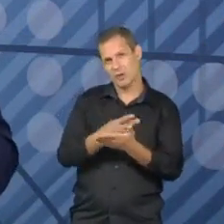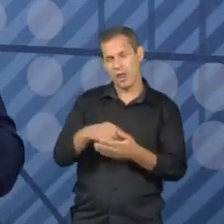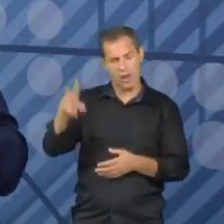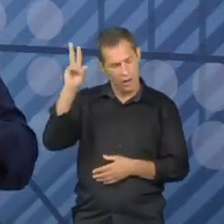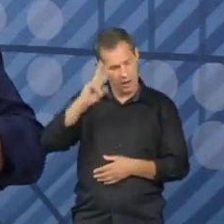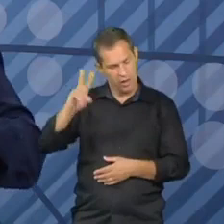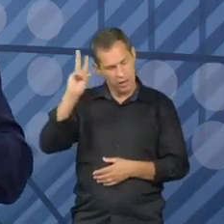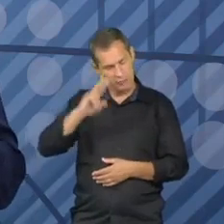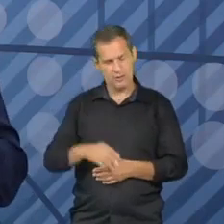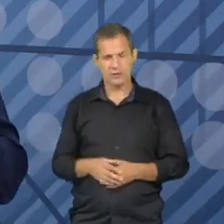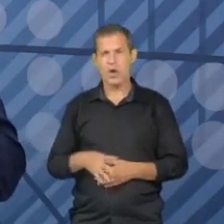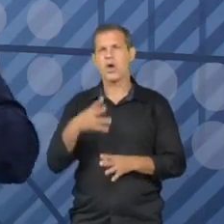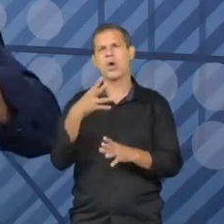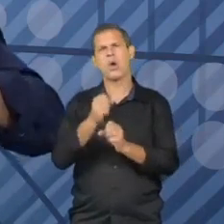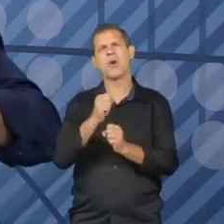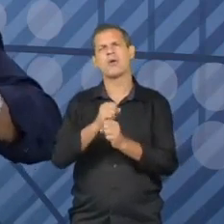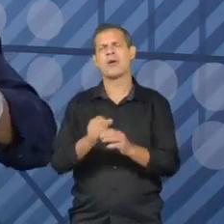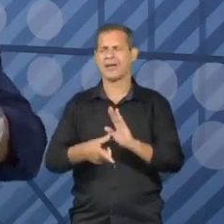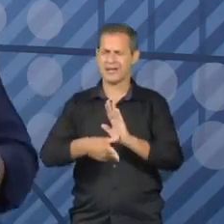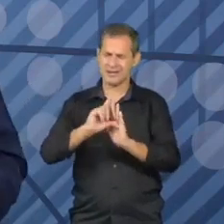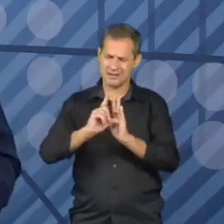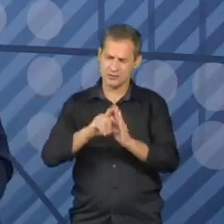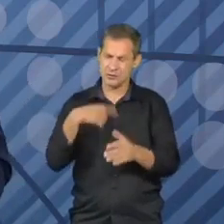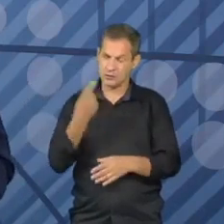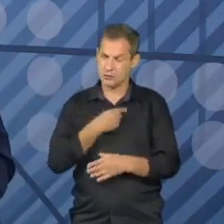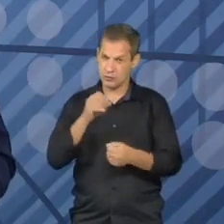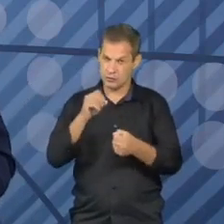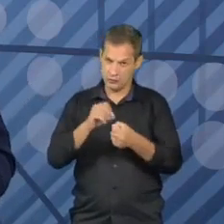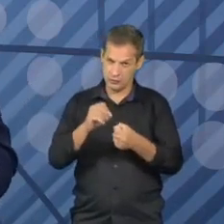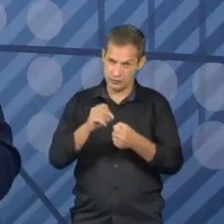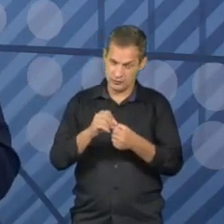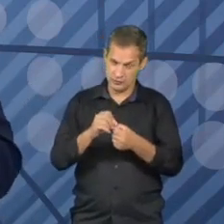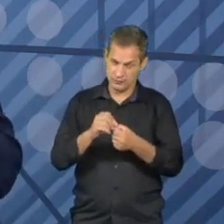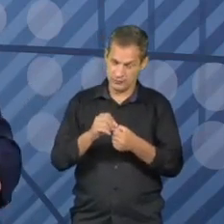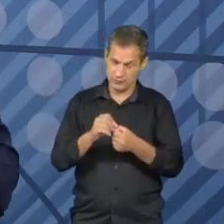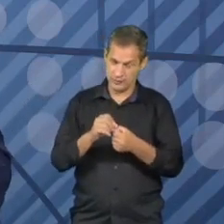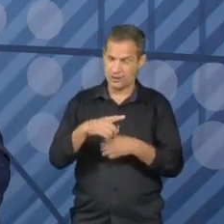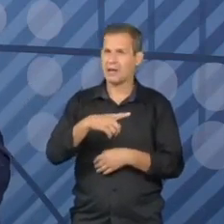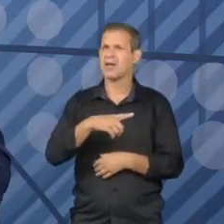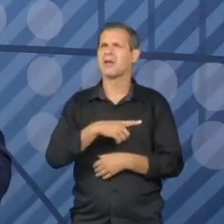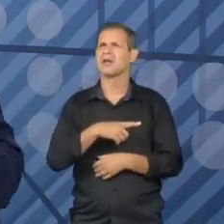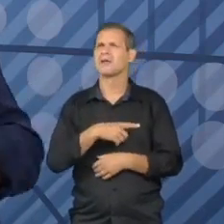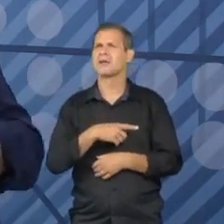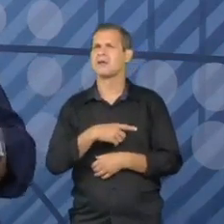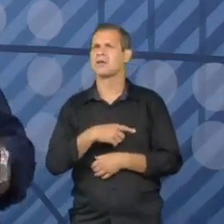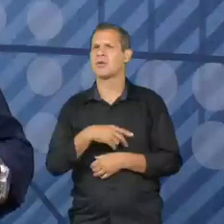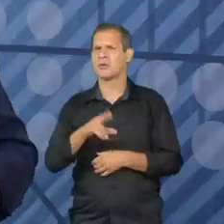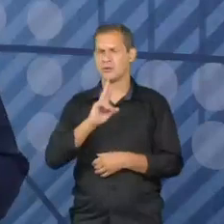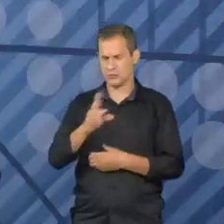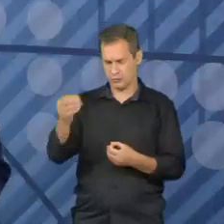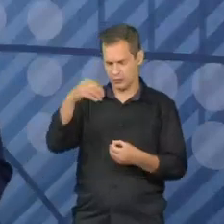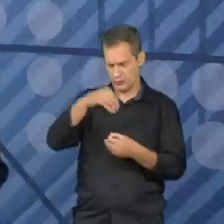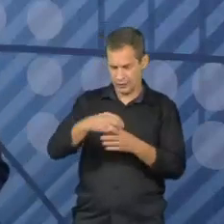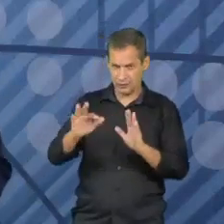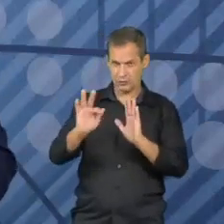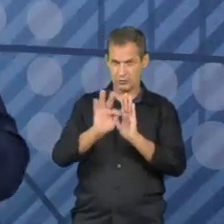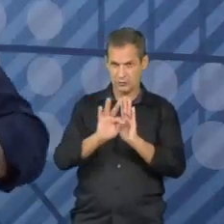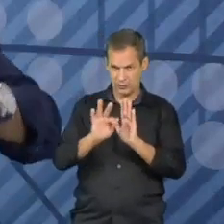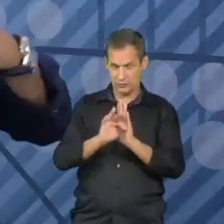Lembrando que é um cálculo que, antes do que a gente está fazendo aqui, que é colocando os nossos resultados dentro de uma